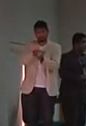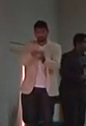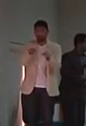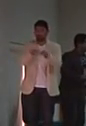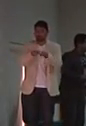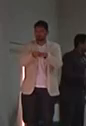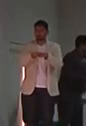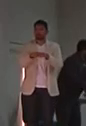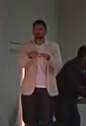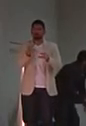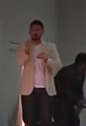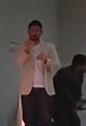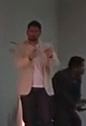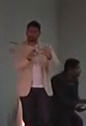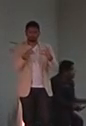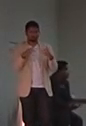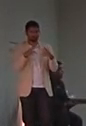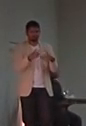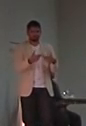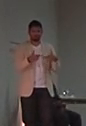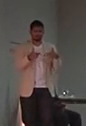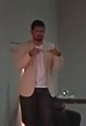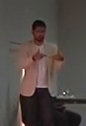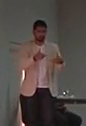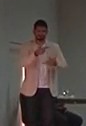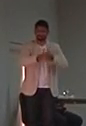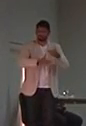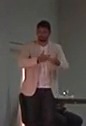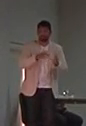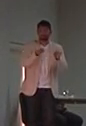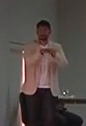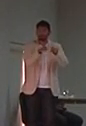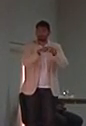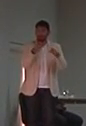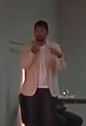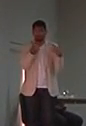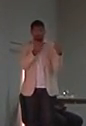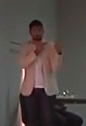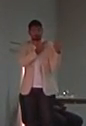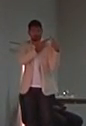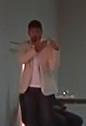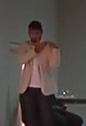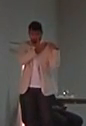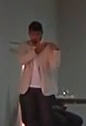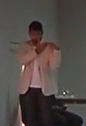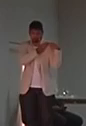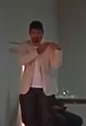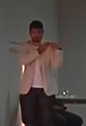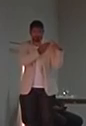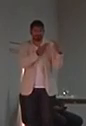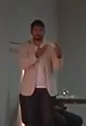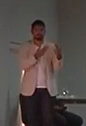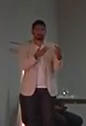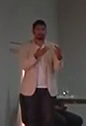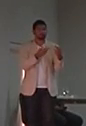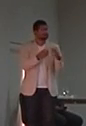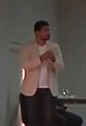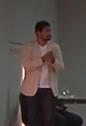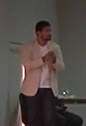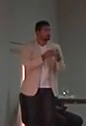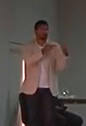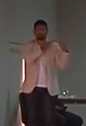várias ações. Depois fui responsável pelo último responsável por um